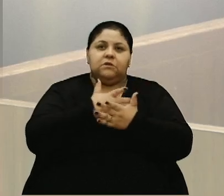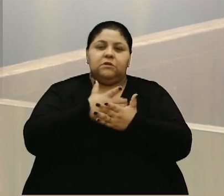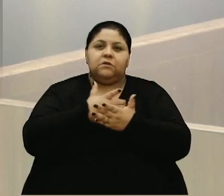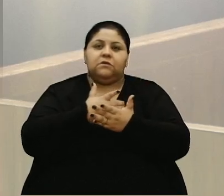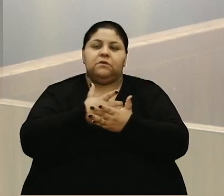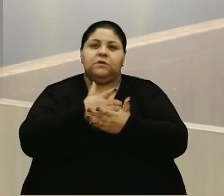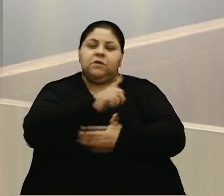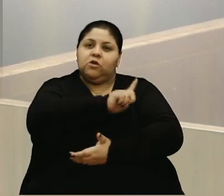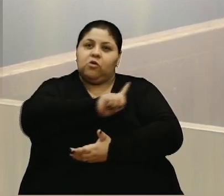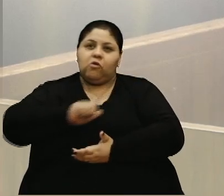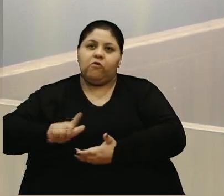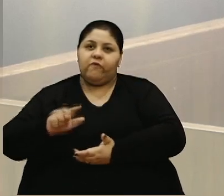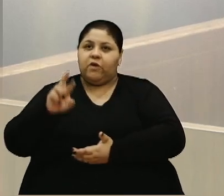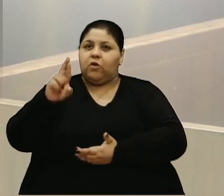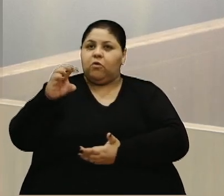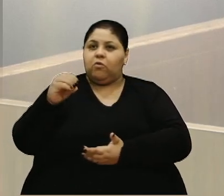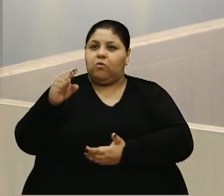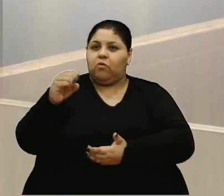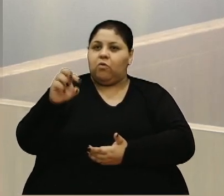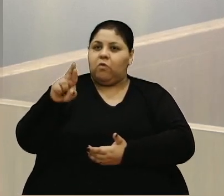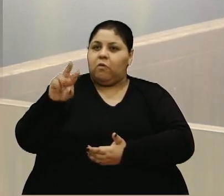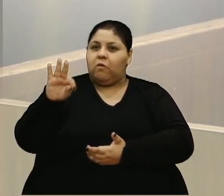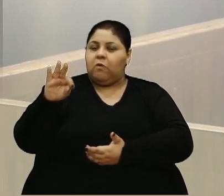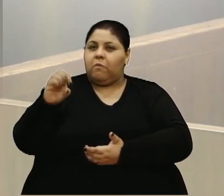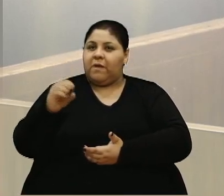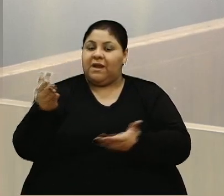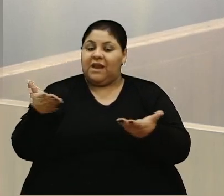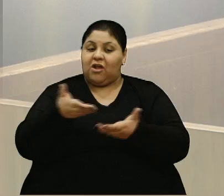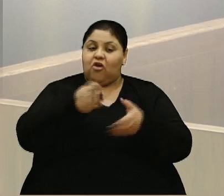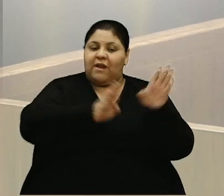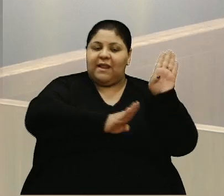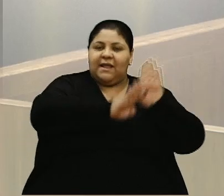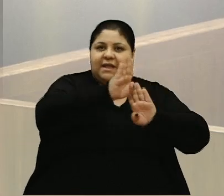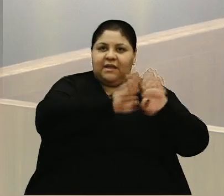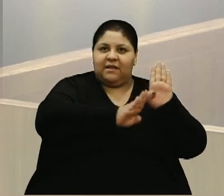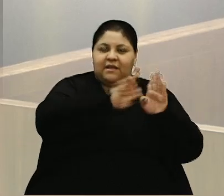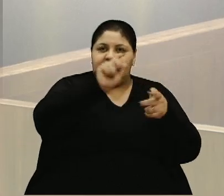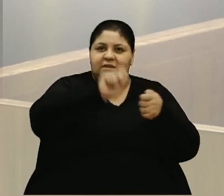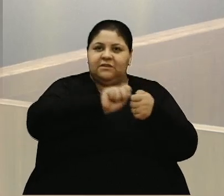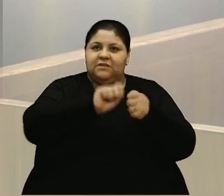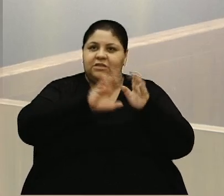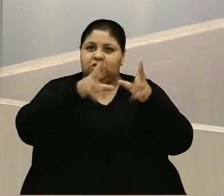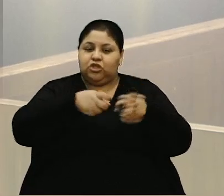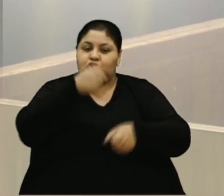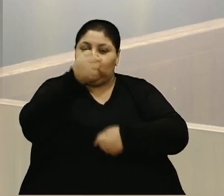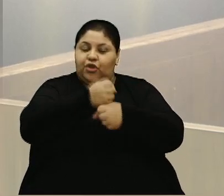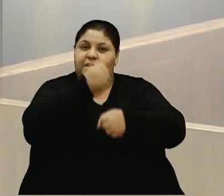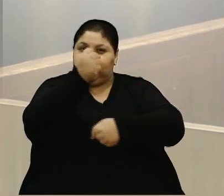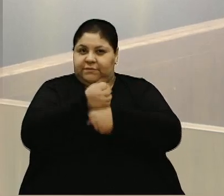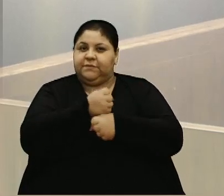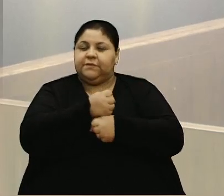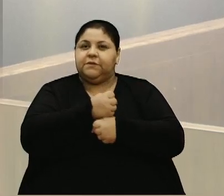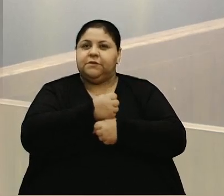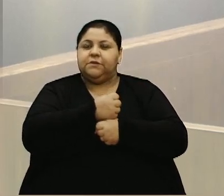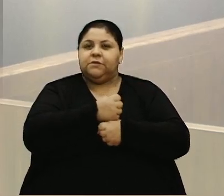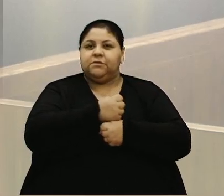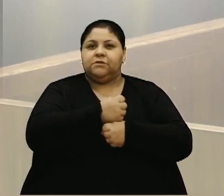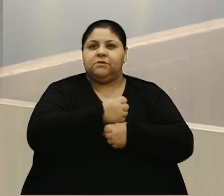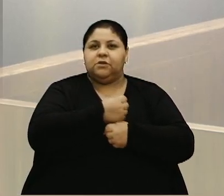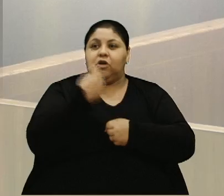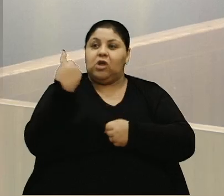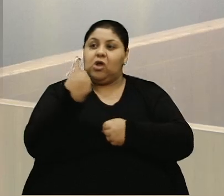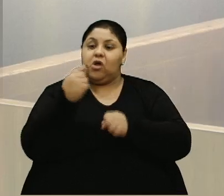Roberto Silveira agora na licitação para fazer toda a reforma daquela escola, que foi uma